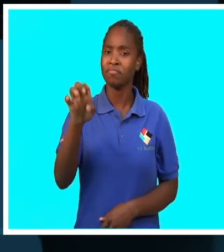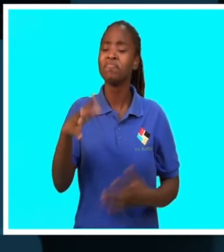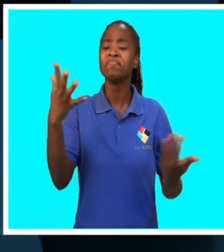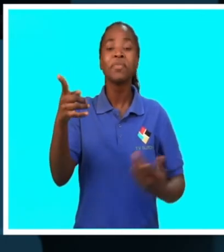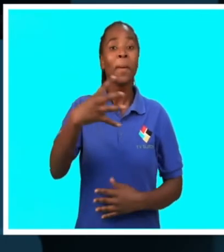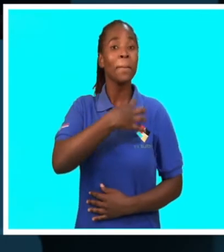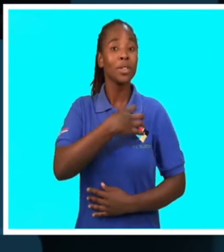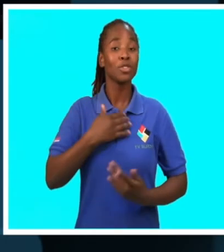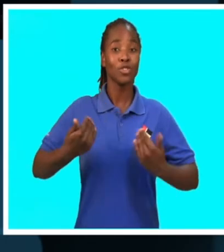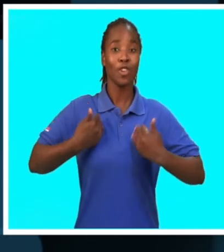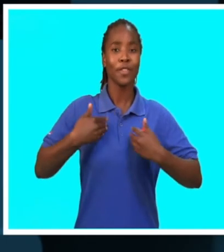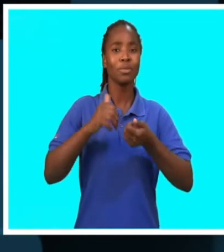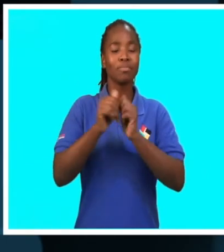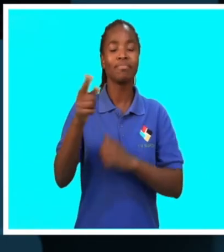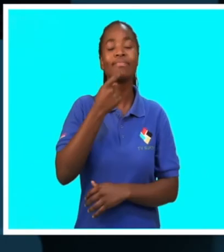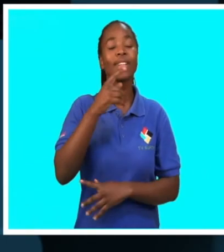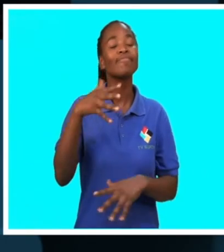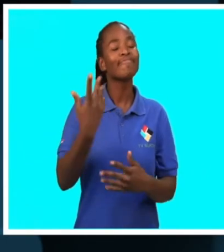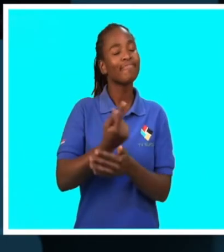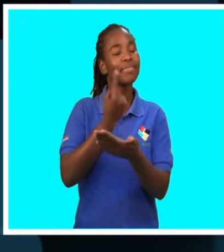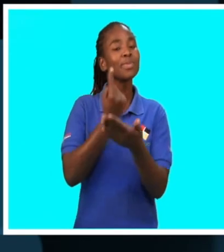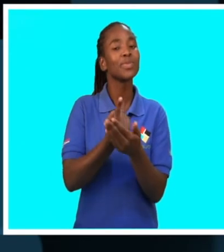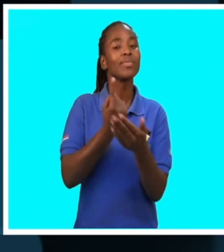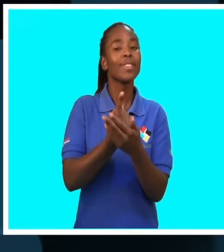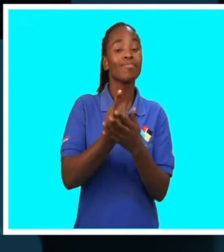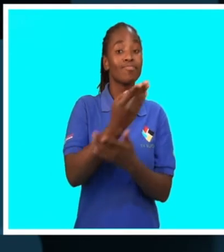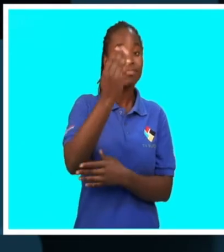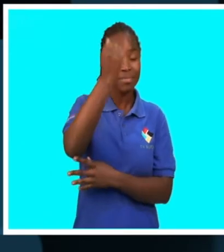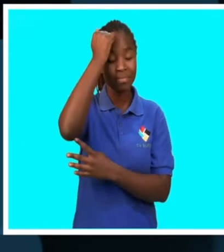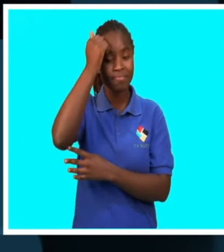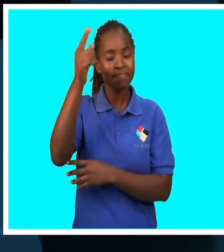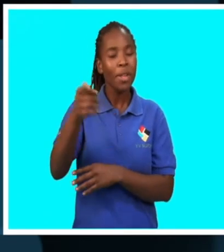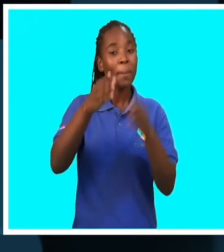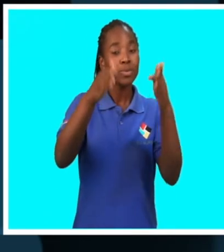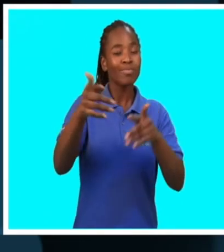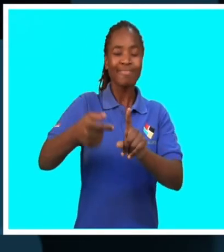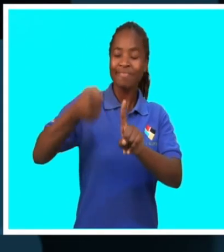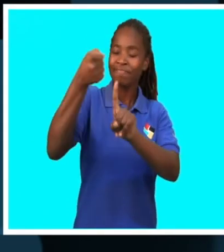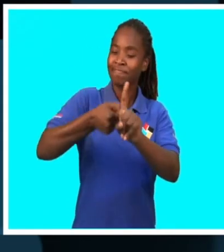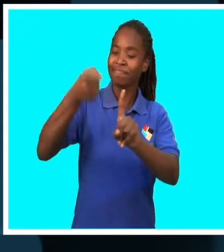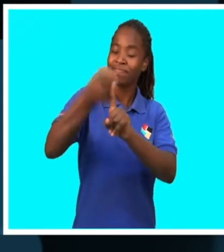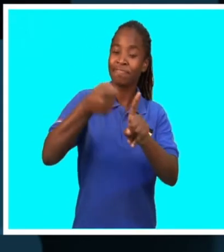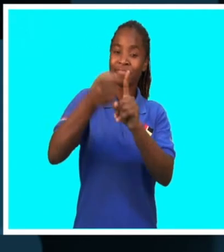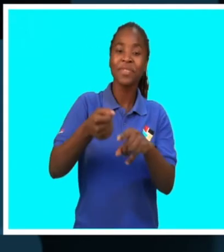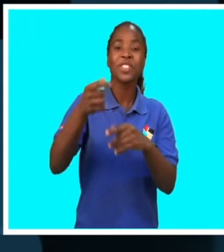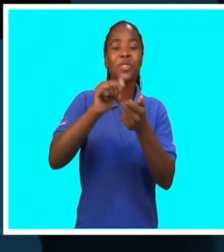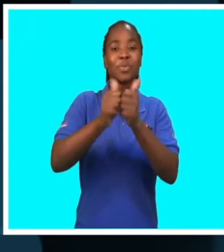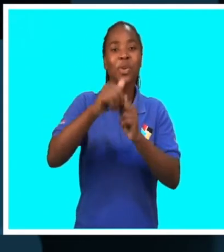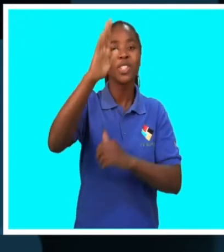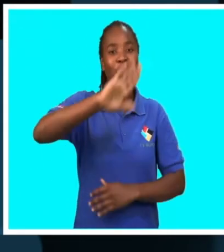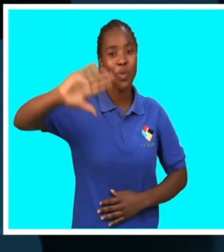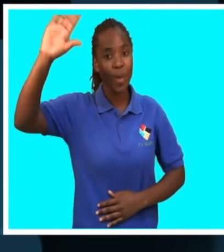Desportos, sublinha a necessidade de se reconhecer as entidades que mais se destacam no panorama desportivo nacional.